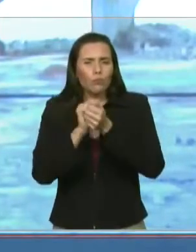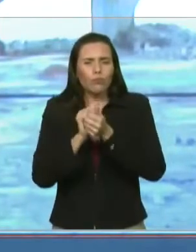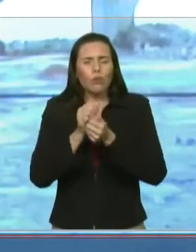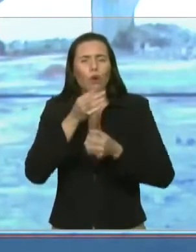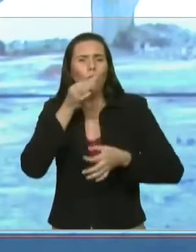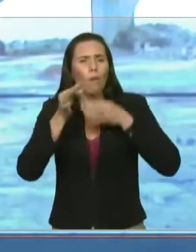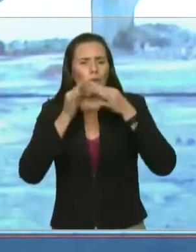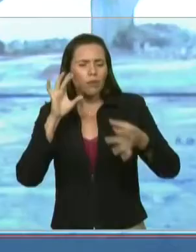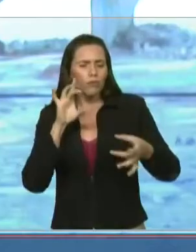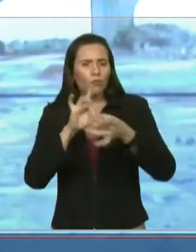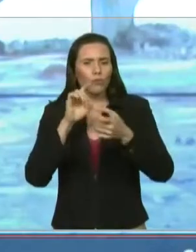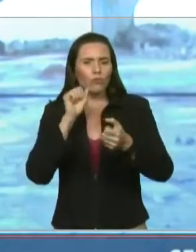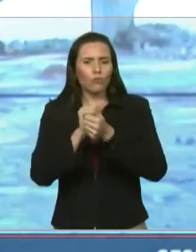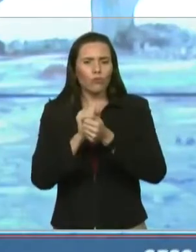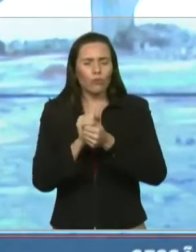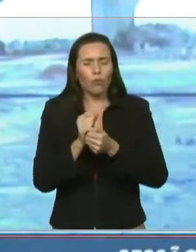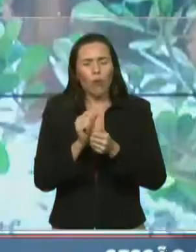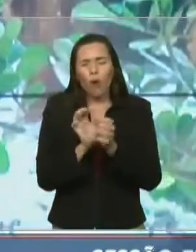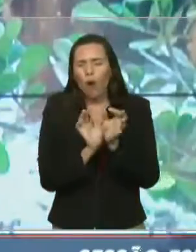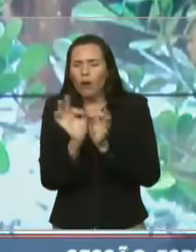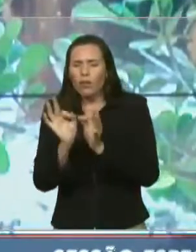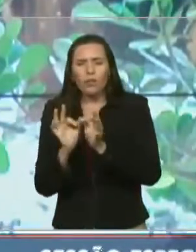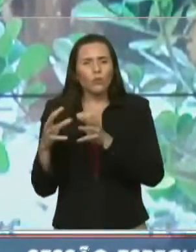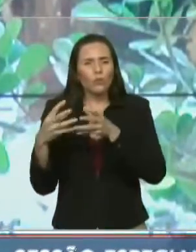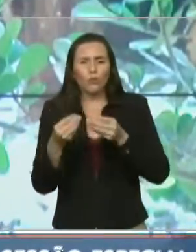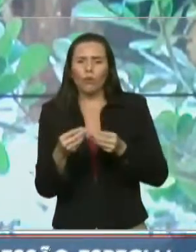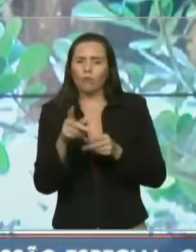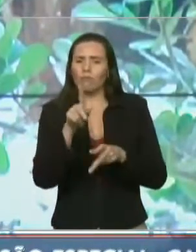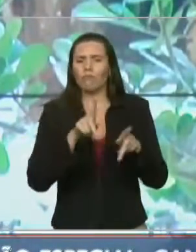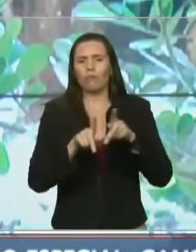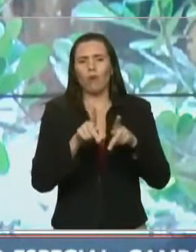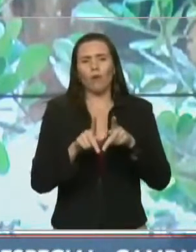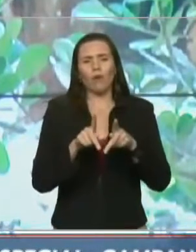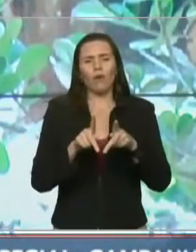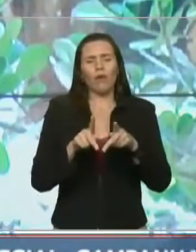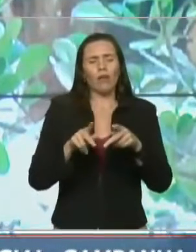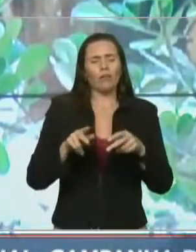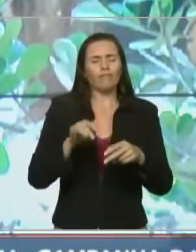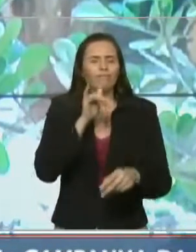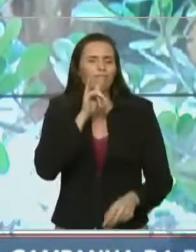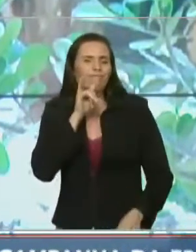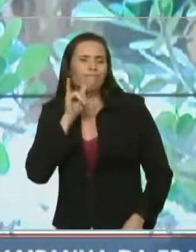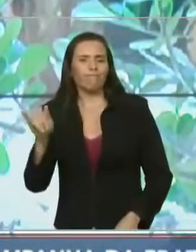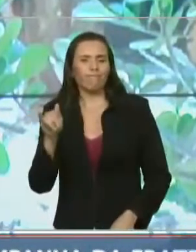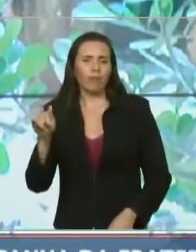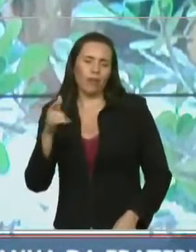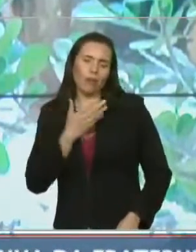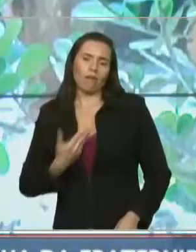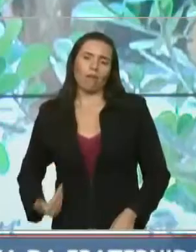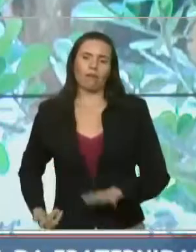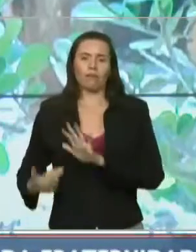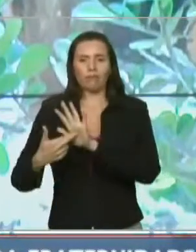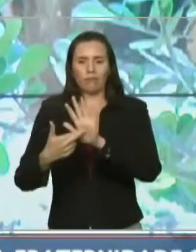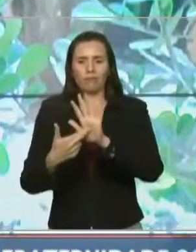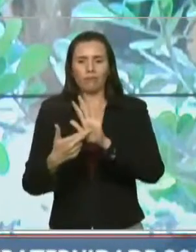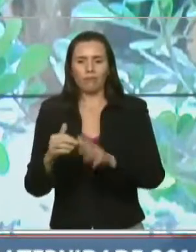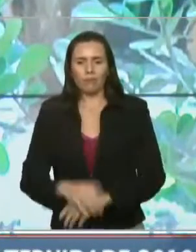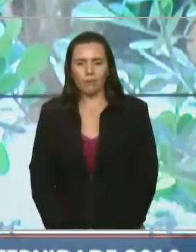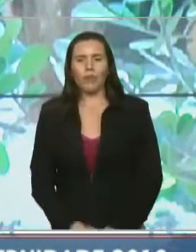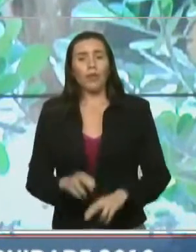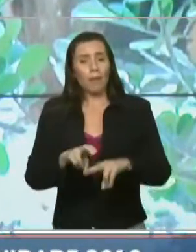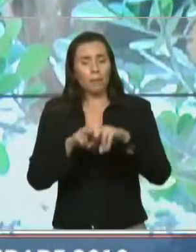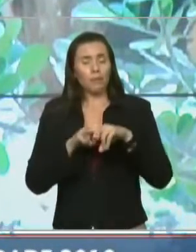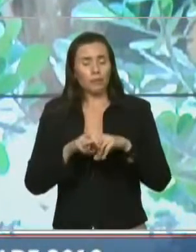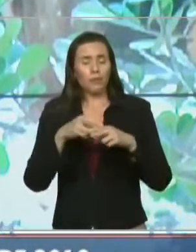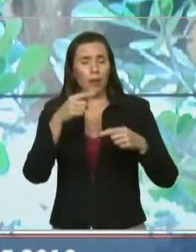ser construídas pelas pessoas. Então, os passos para a elaboração e implementação de uma política